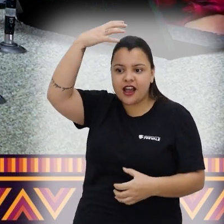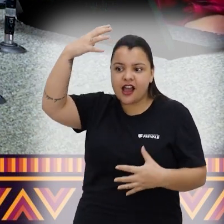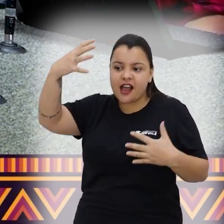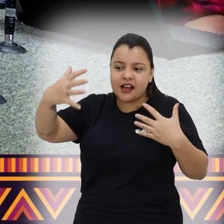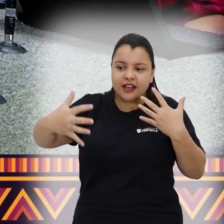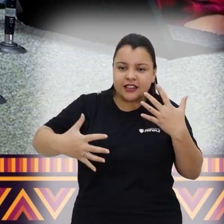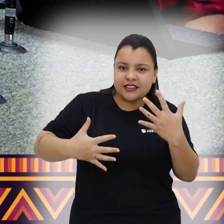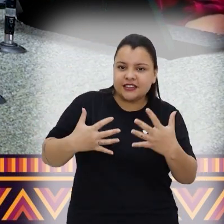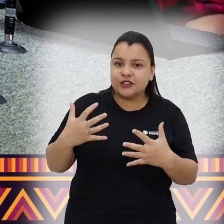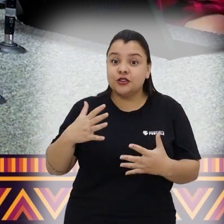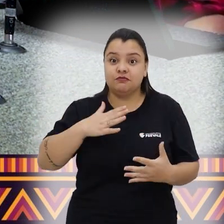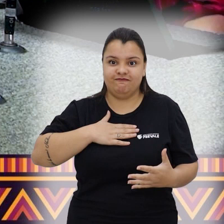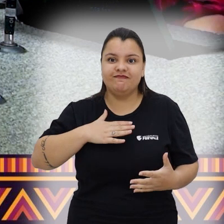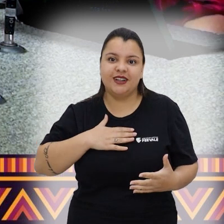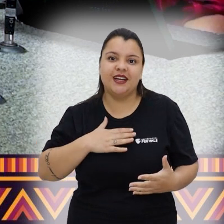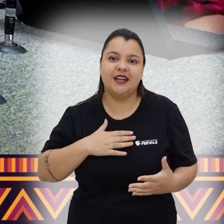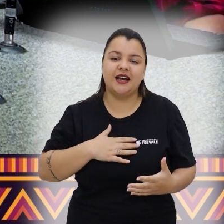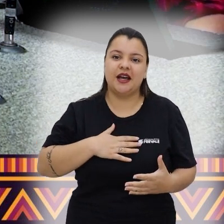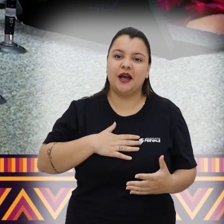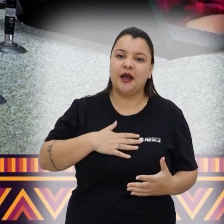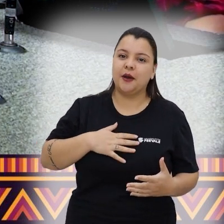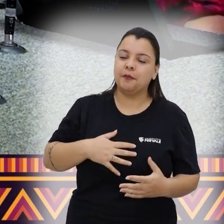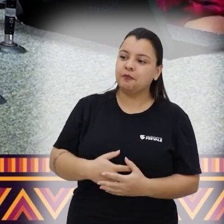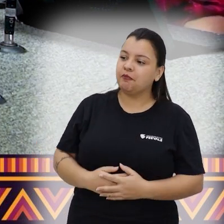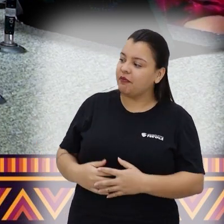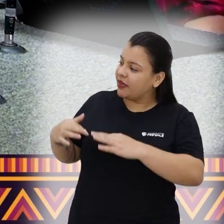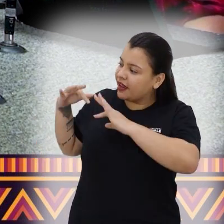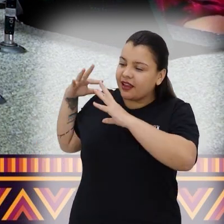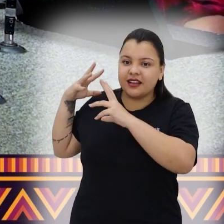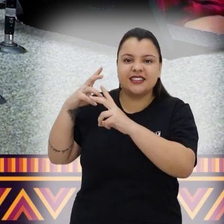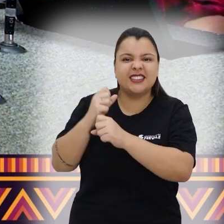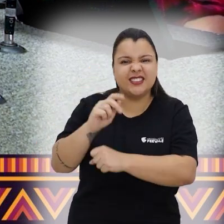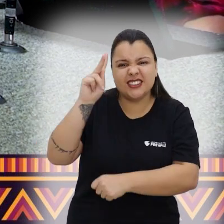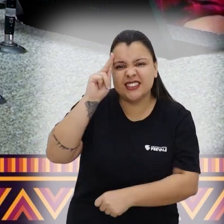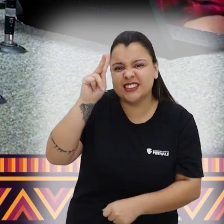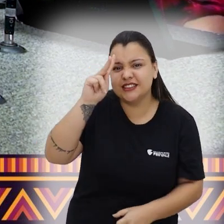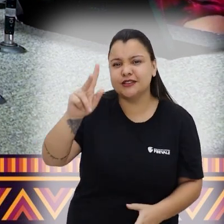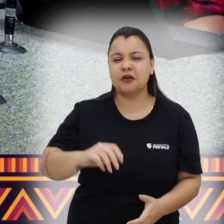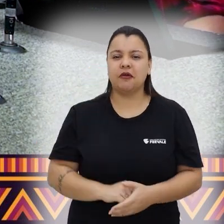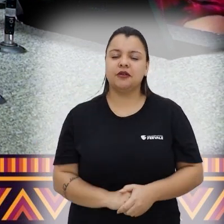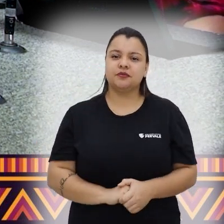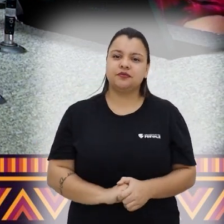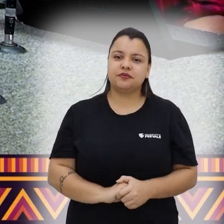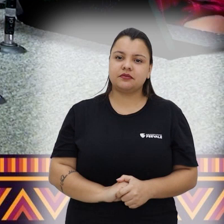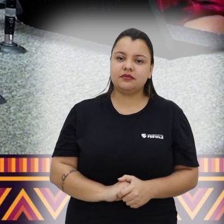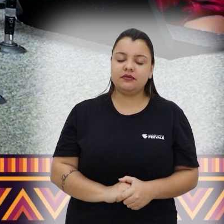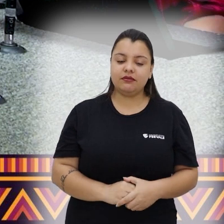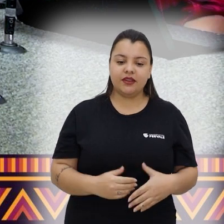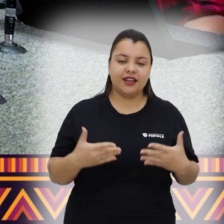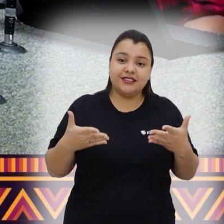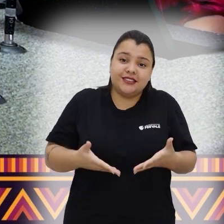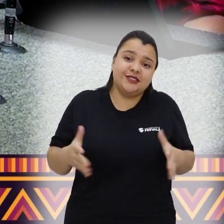Ele trouxe para mim o homem negro rei. Que massa. Né? E é isso.